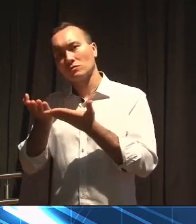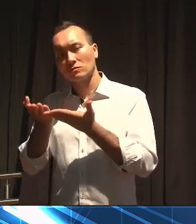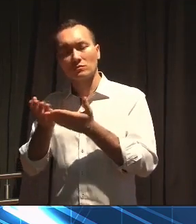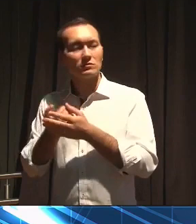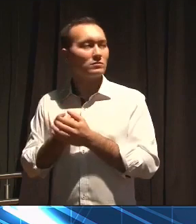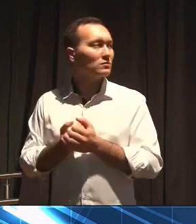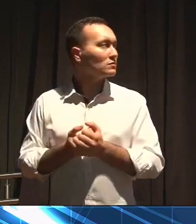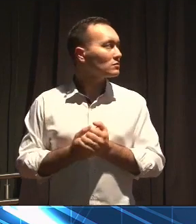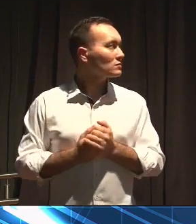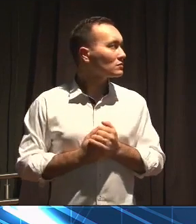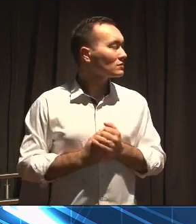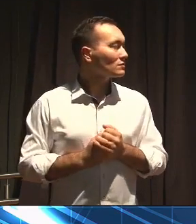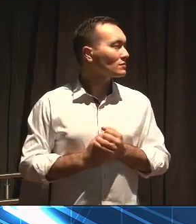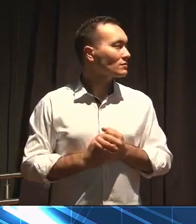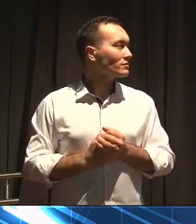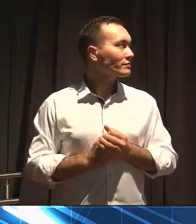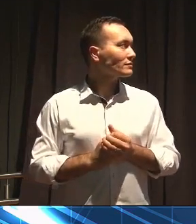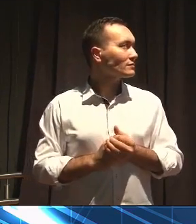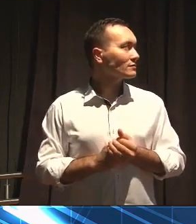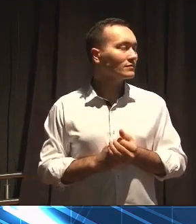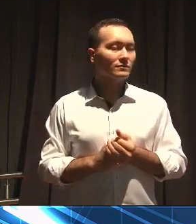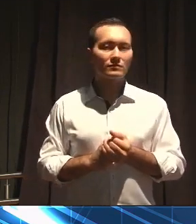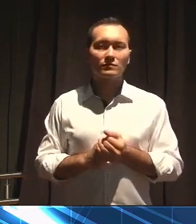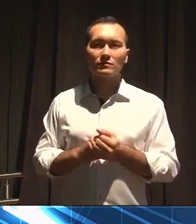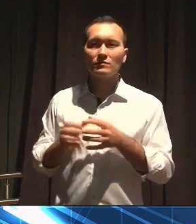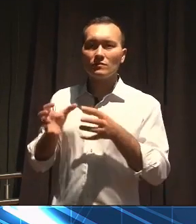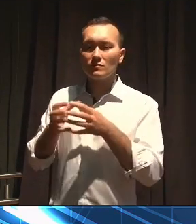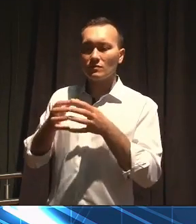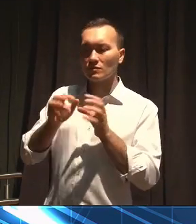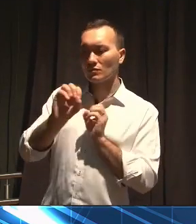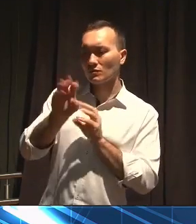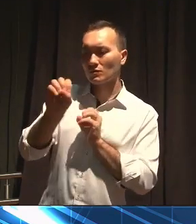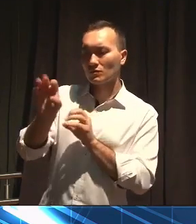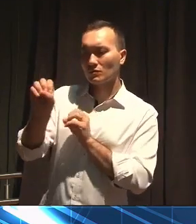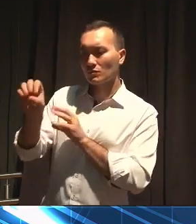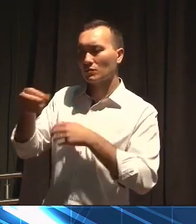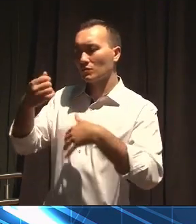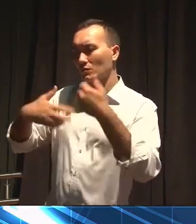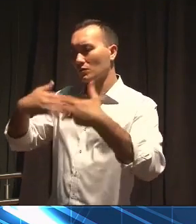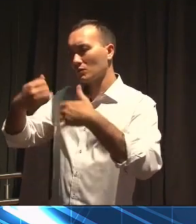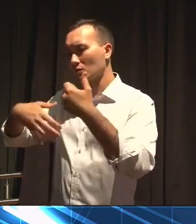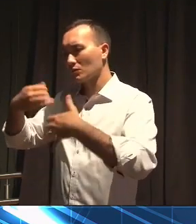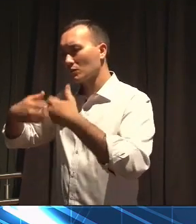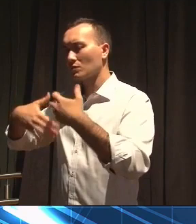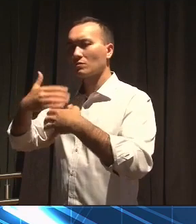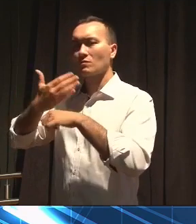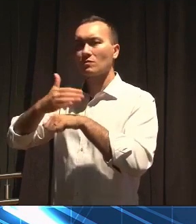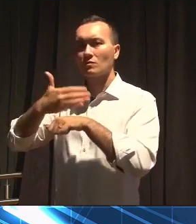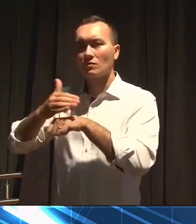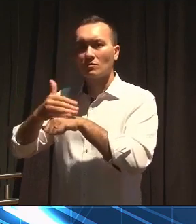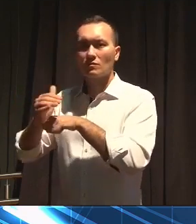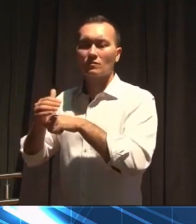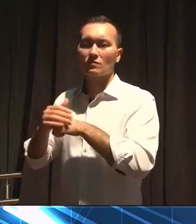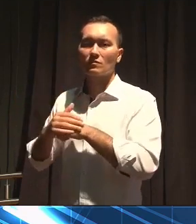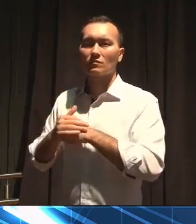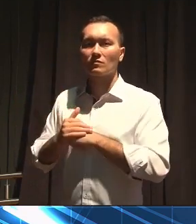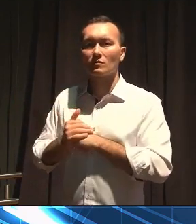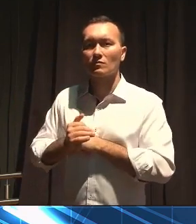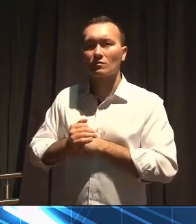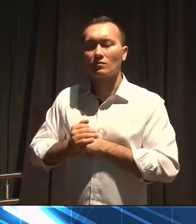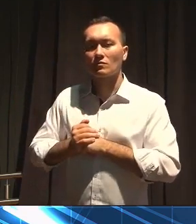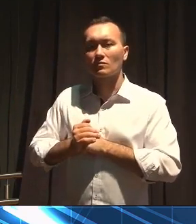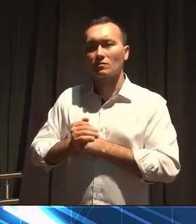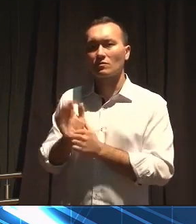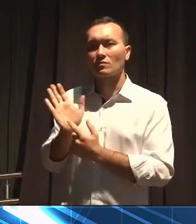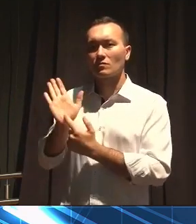fazendo a educação do time e colocando ele dentro dos incidentes, avaliando os pós-mortem e